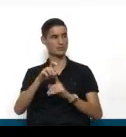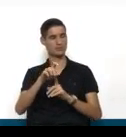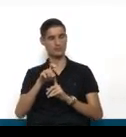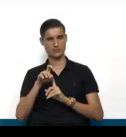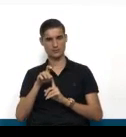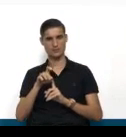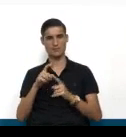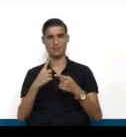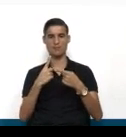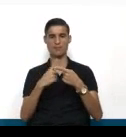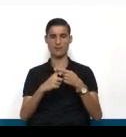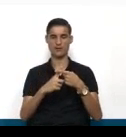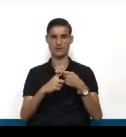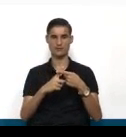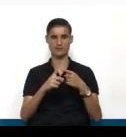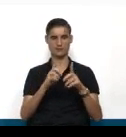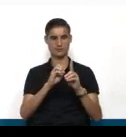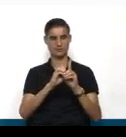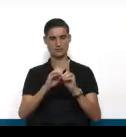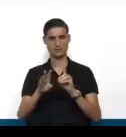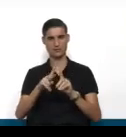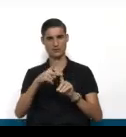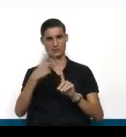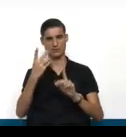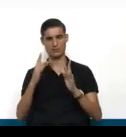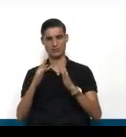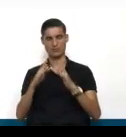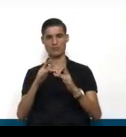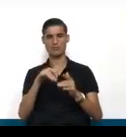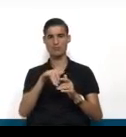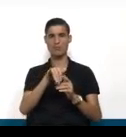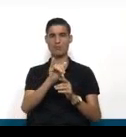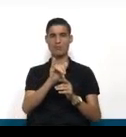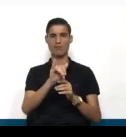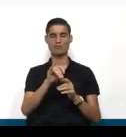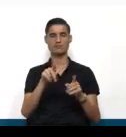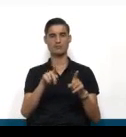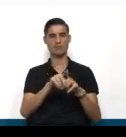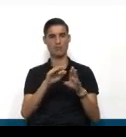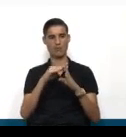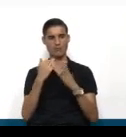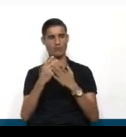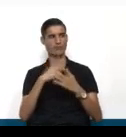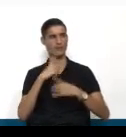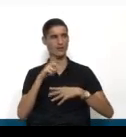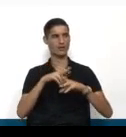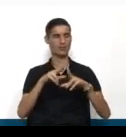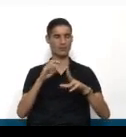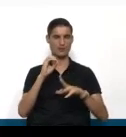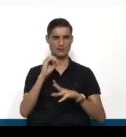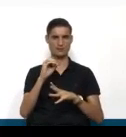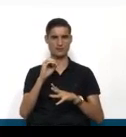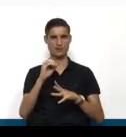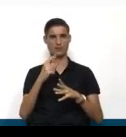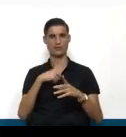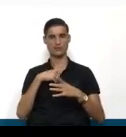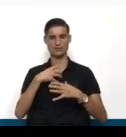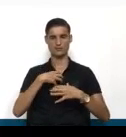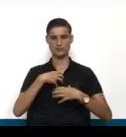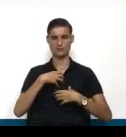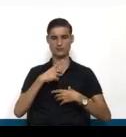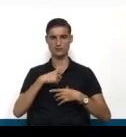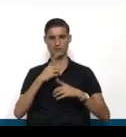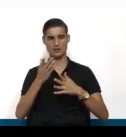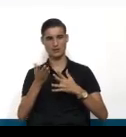x, mais derivada segunda em relação a y, e tudo isso vai ser igual a zero. Considerando agora